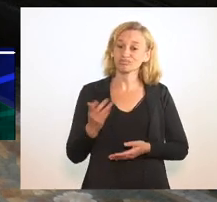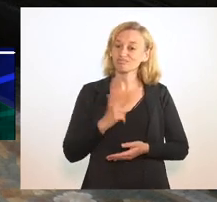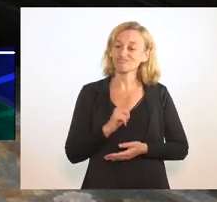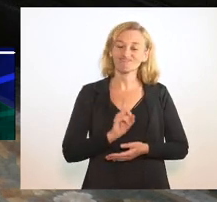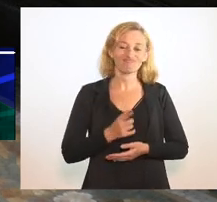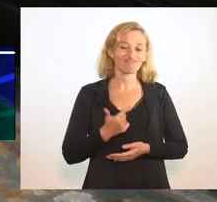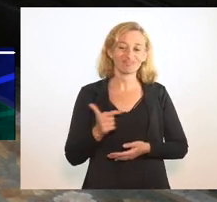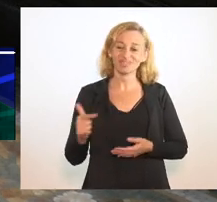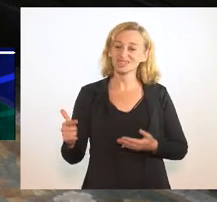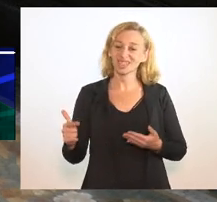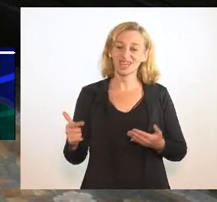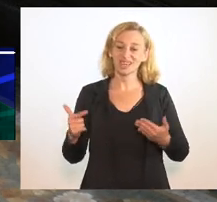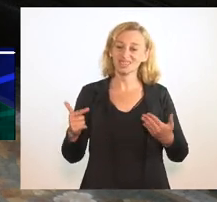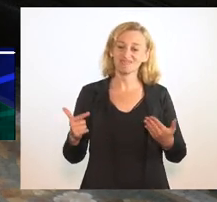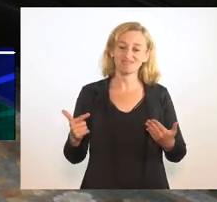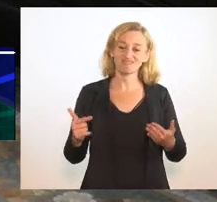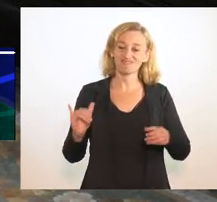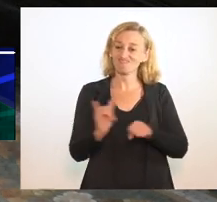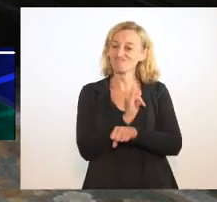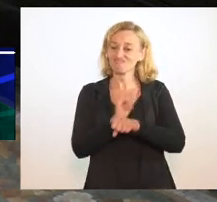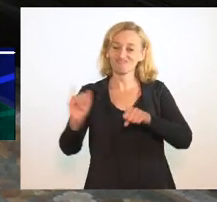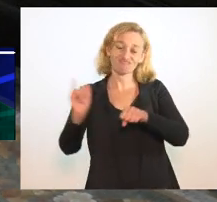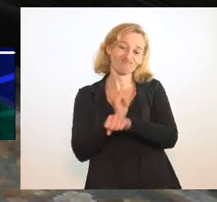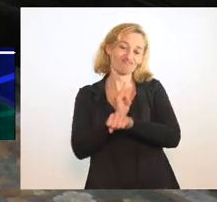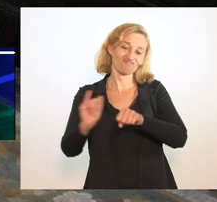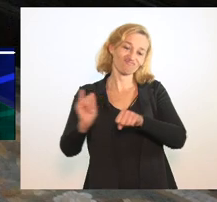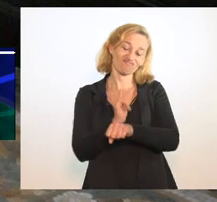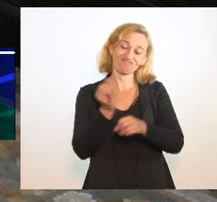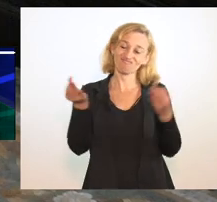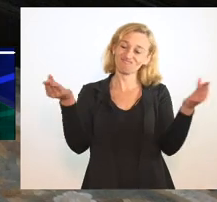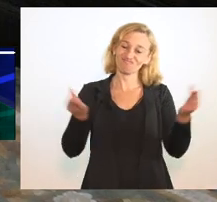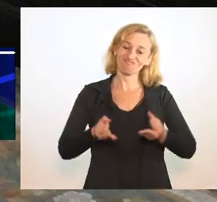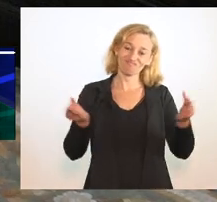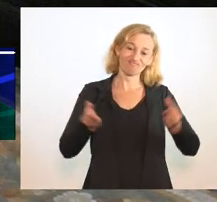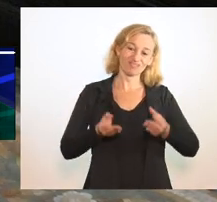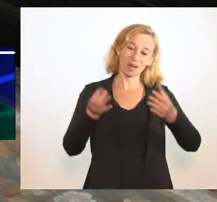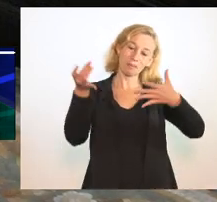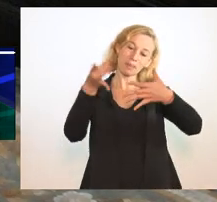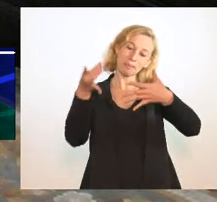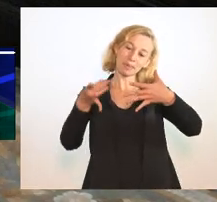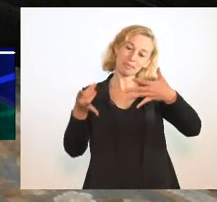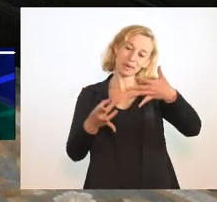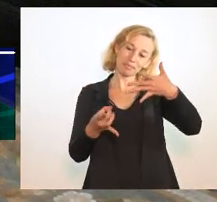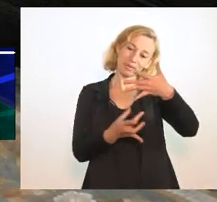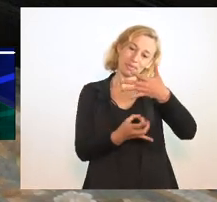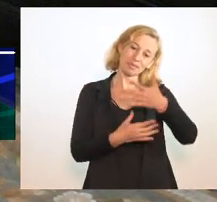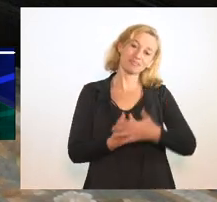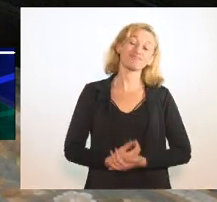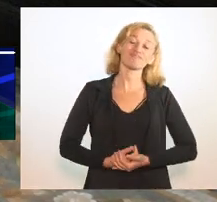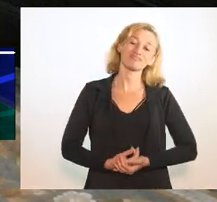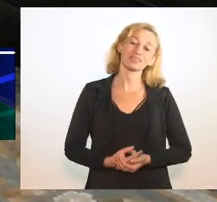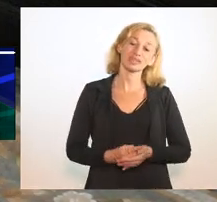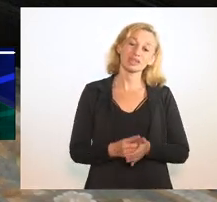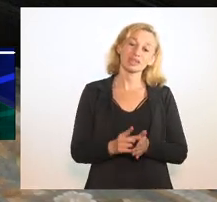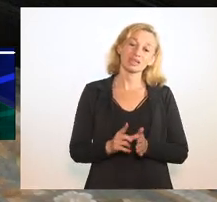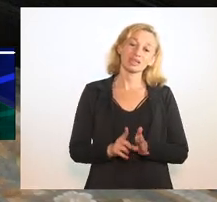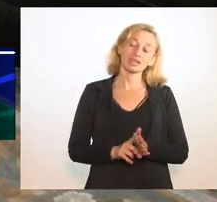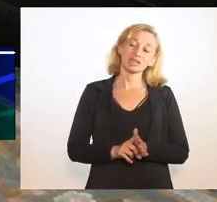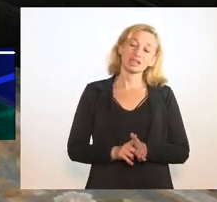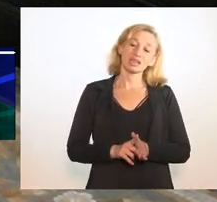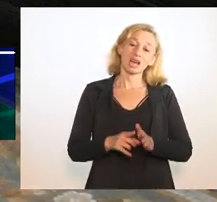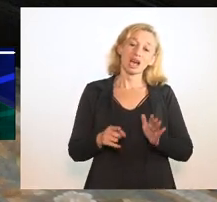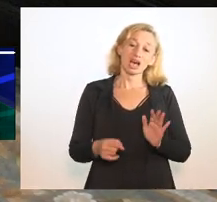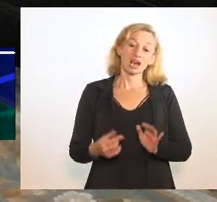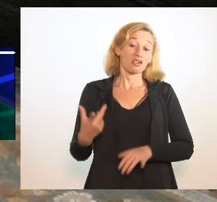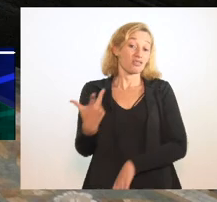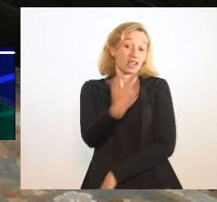apresentou um planejamento estratégico efetivo e detalhado para a imunização de